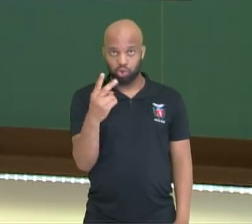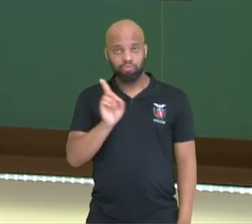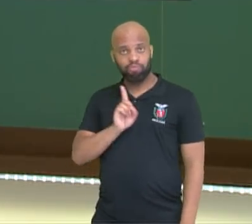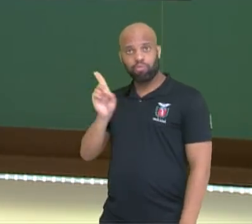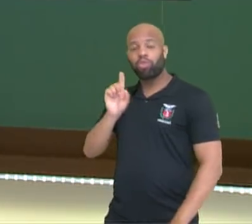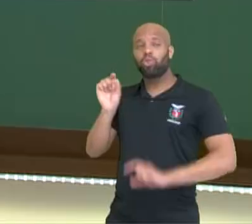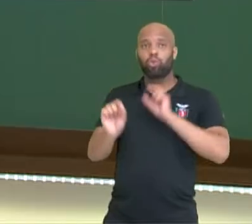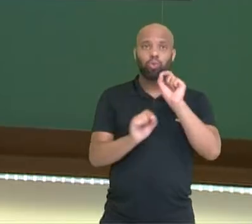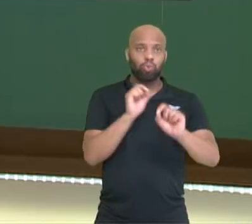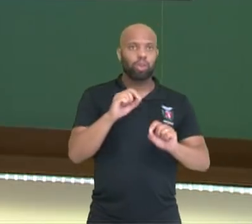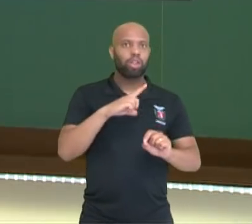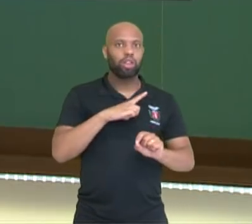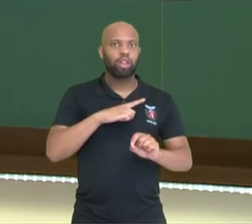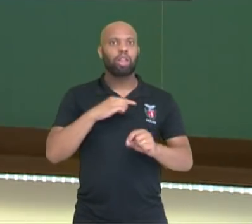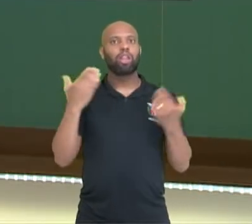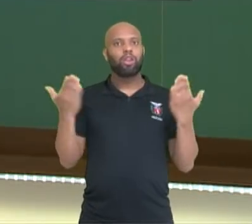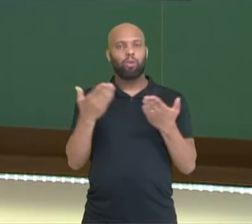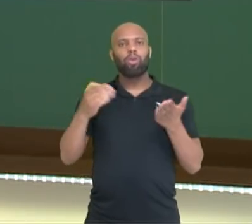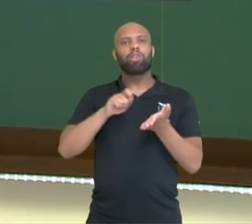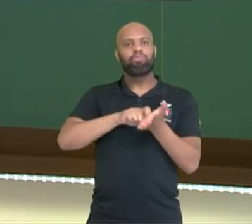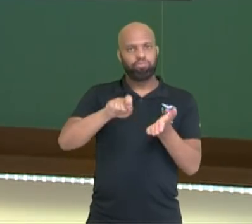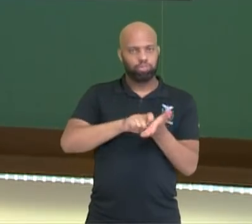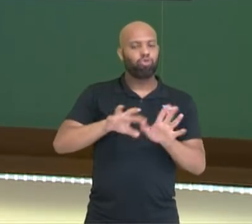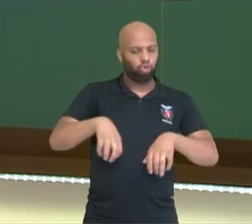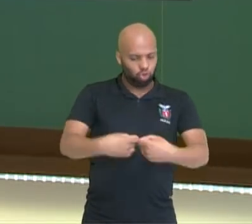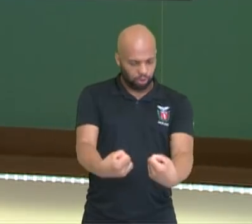ela vai exigir um pouquinho mais de você, tá certo?